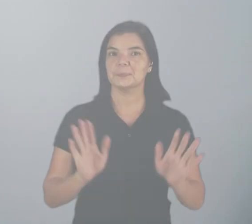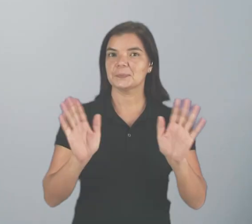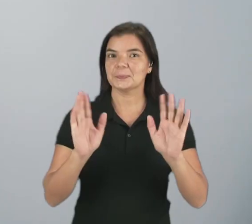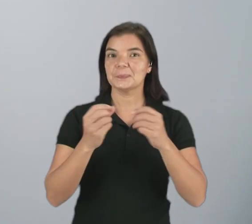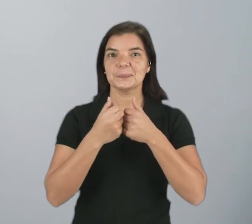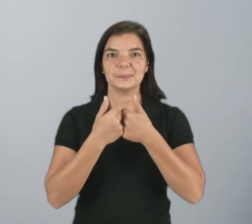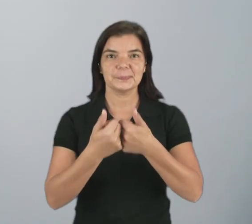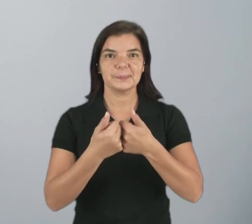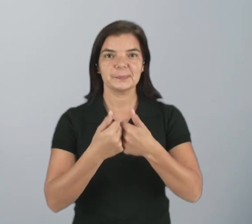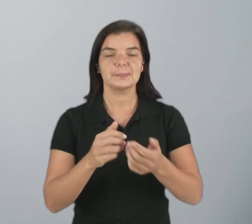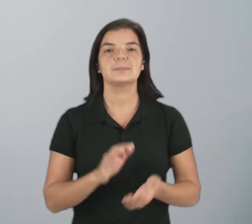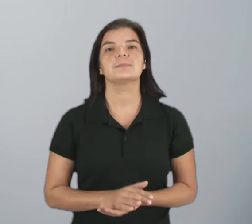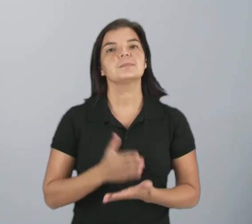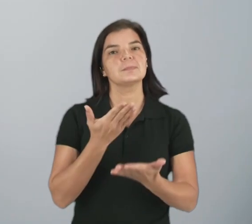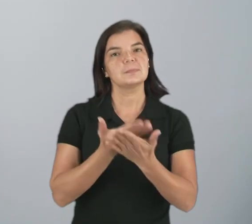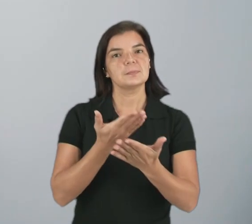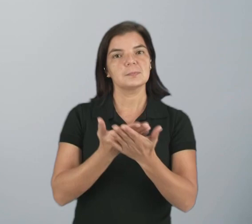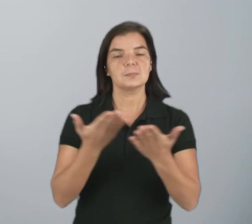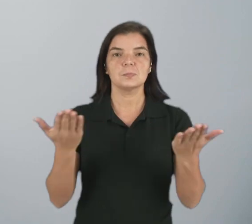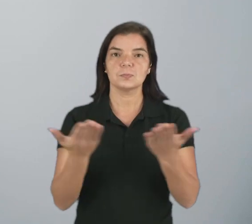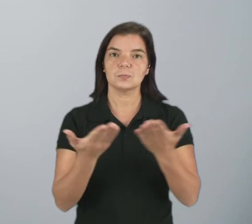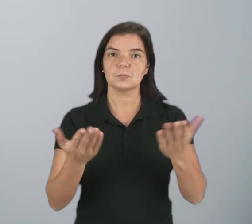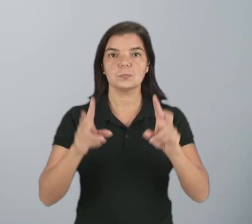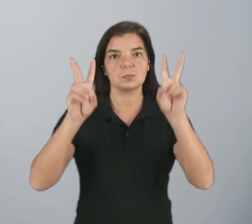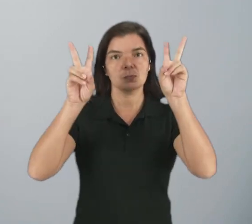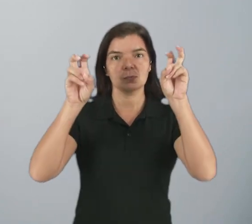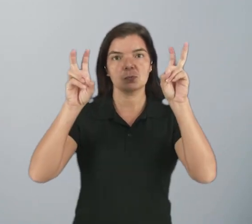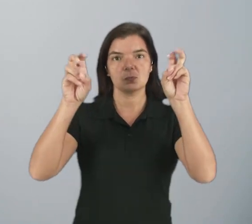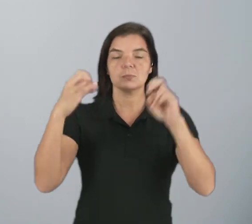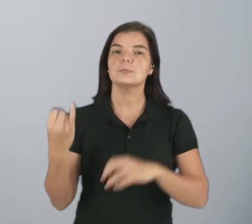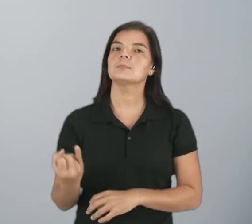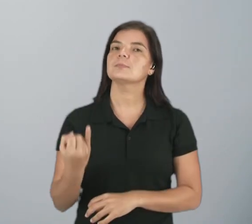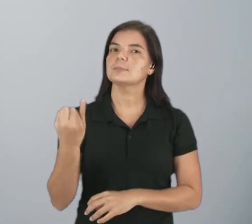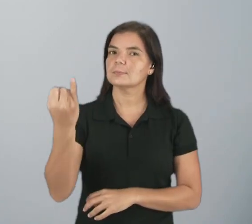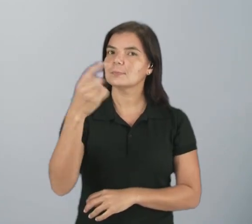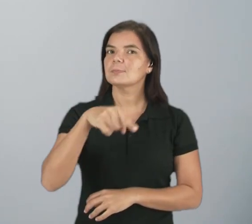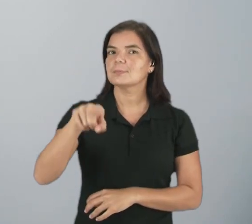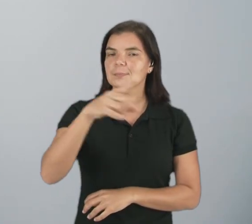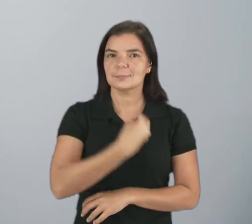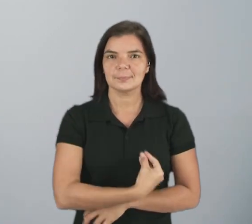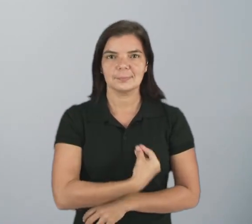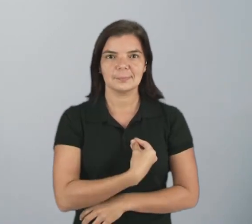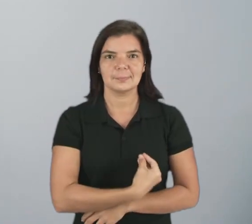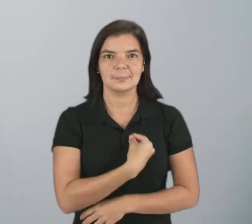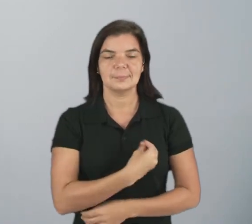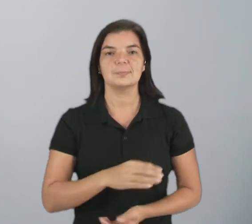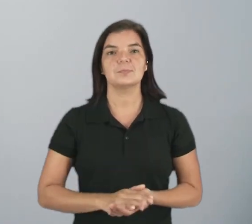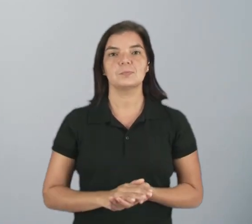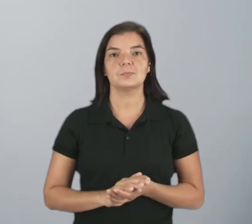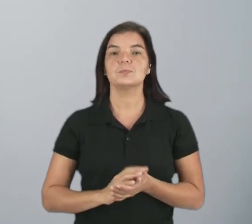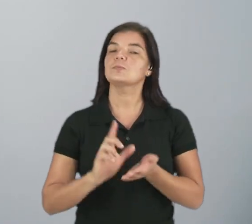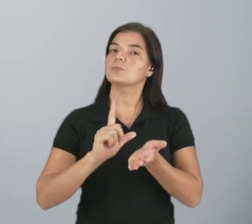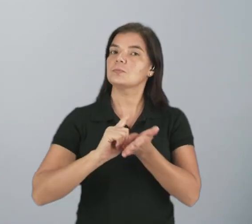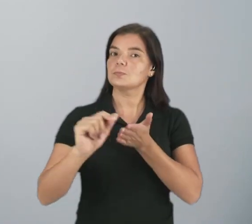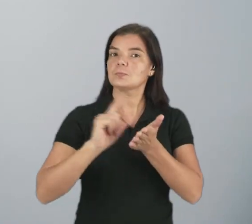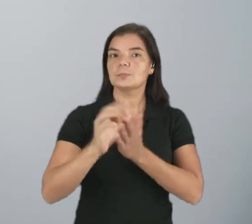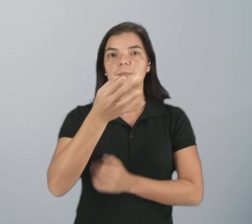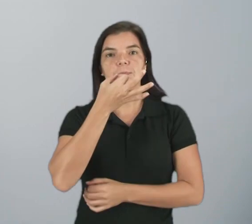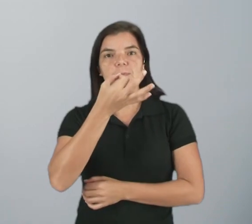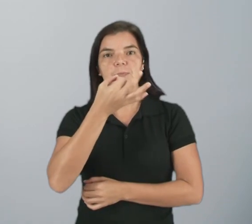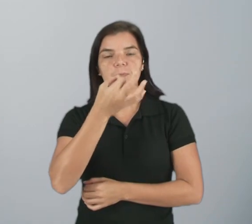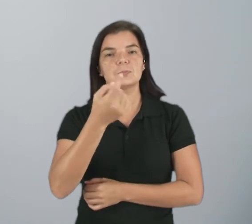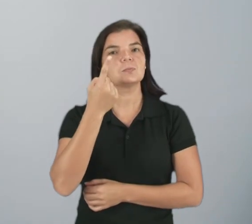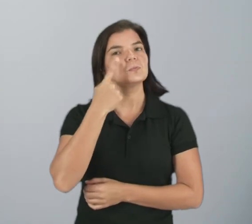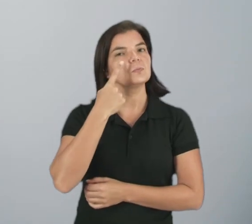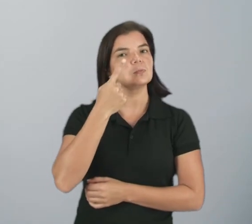E aí pessoal, beleza? Na aula de hoje a gente vai tratar de um tema muito importante para a sua vida, o artigo de opinião. O